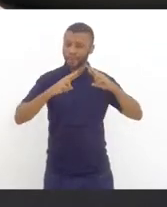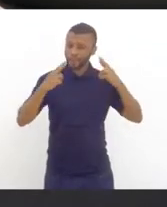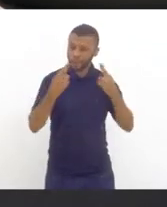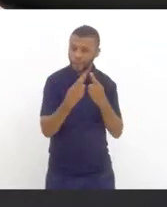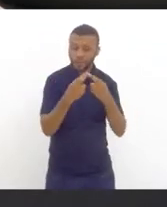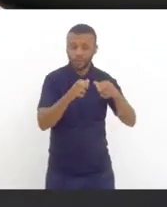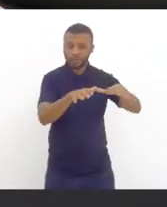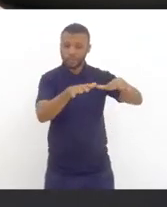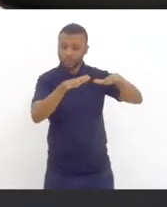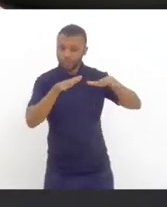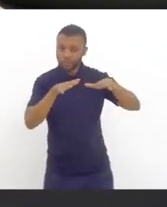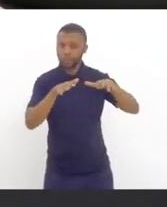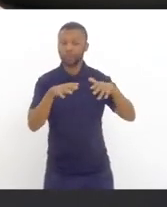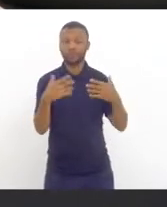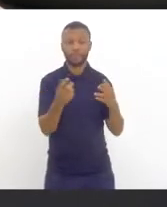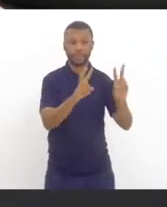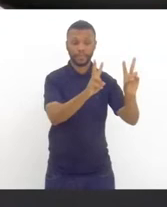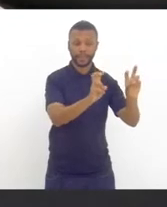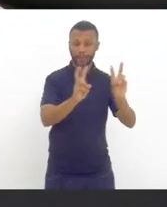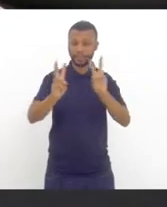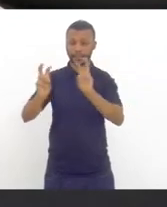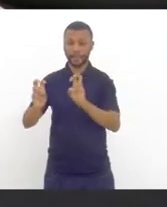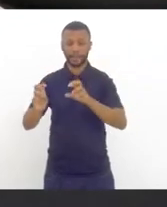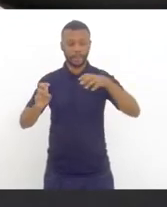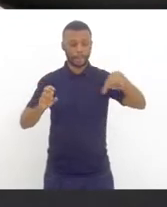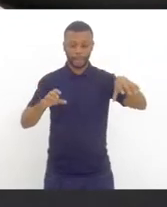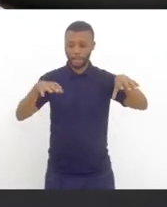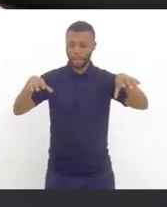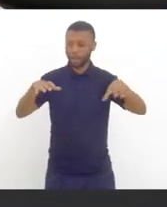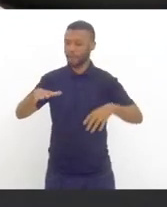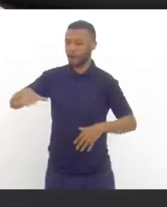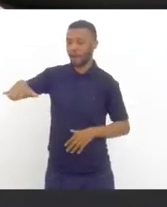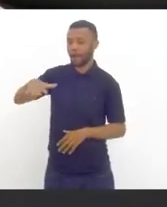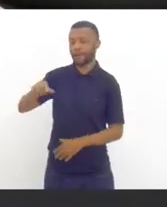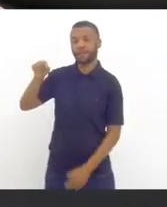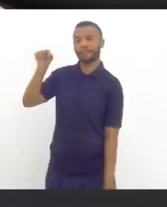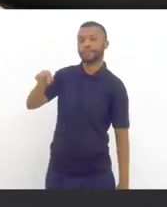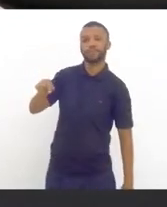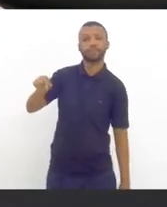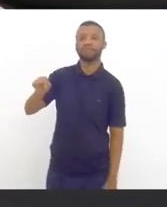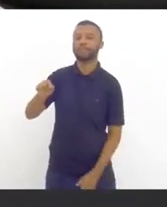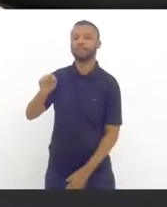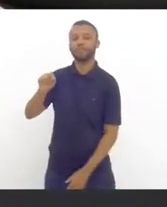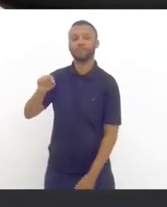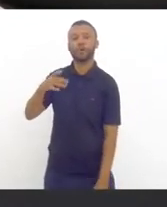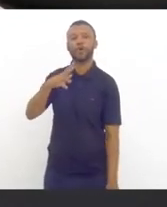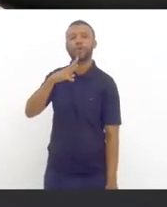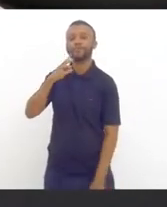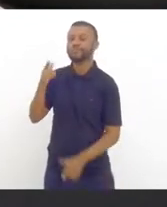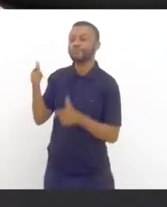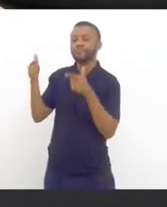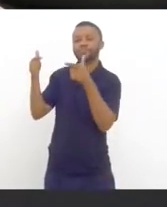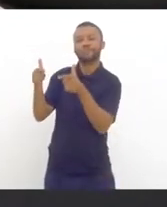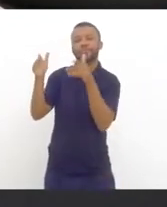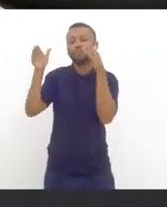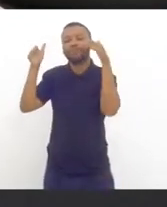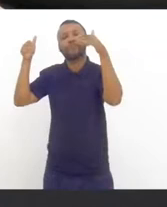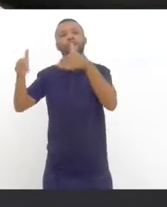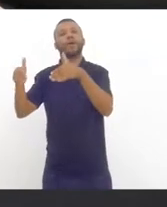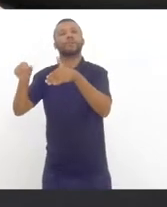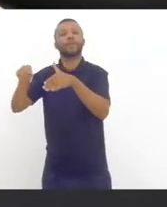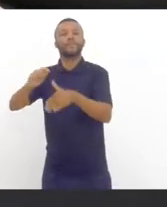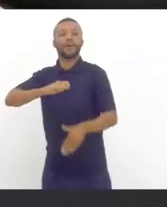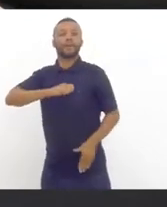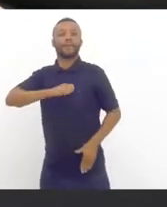em dois segmentos. Né? O segmento que eu chamo mais fiscal, em